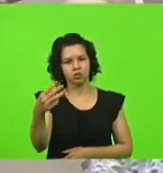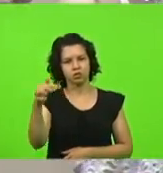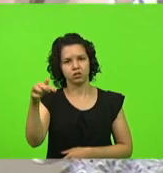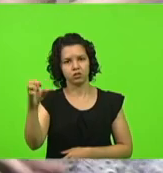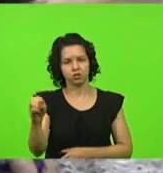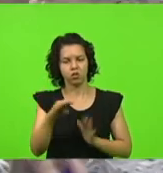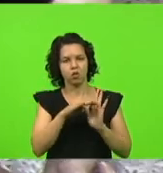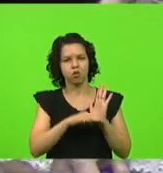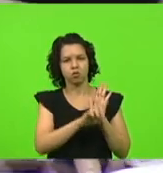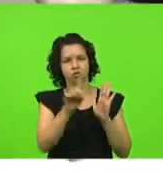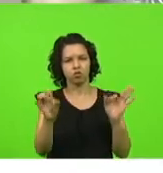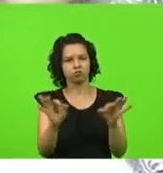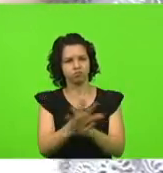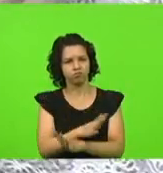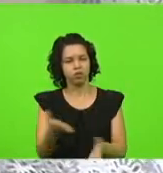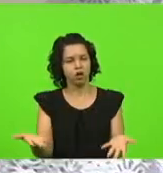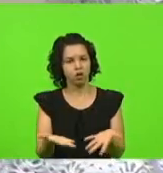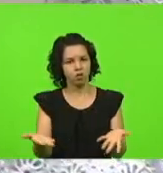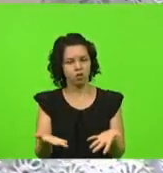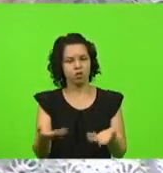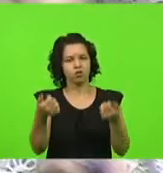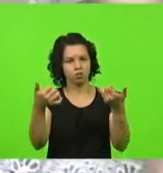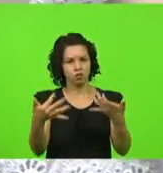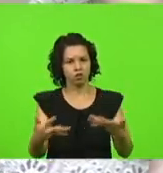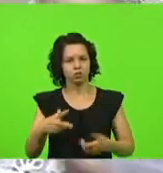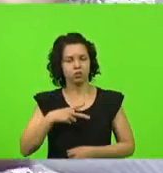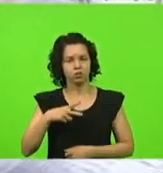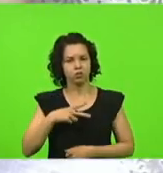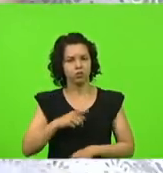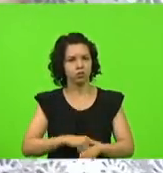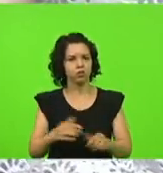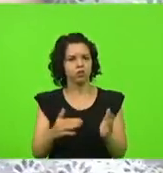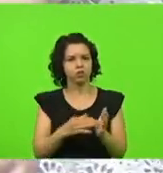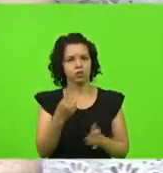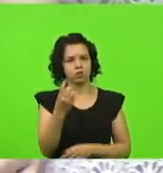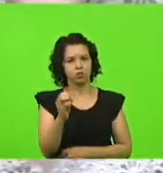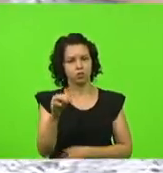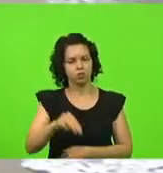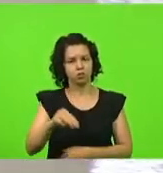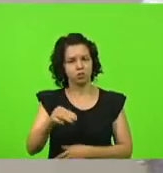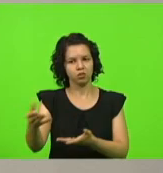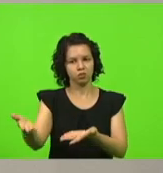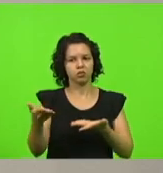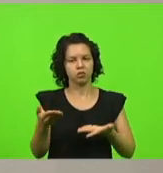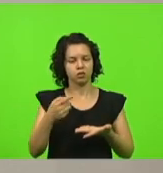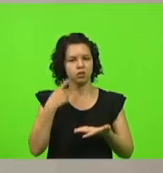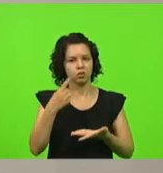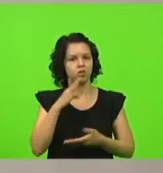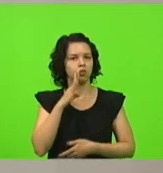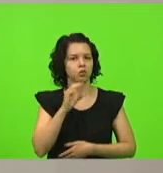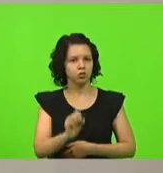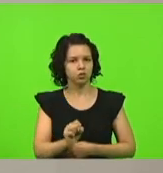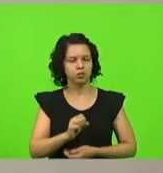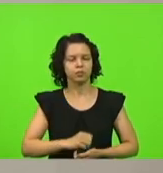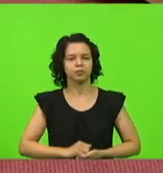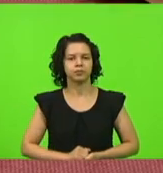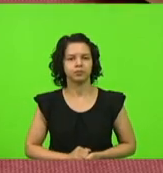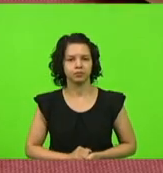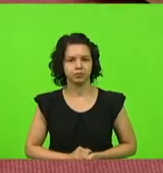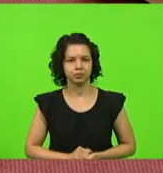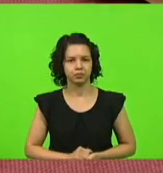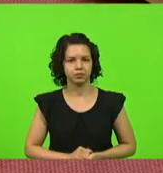ordem do dia, passamos às explicações pessoais. Pelo tempo de até 10 minutos, fará uso da palavra o deputado Bruno Souza.